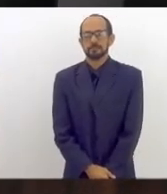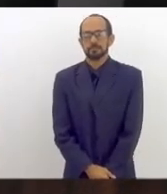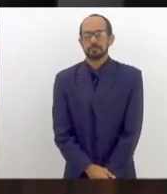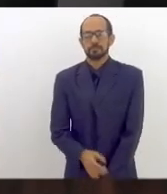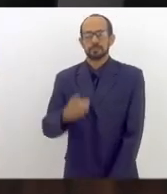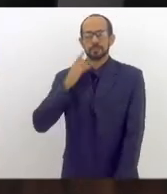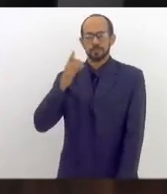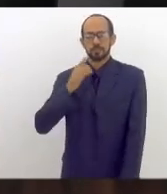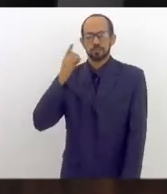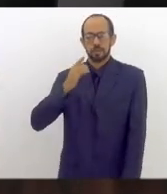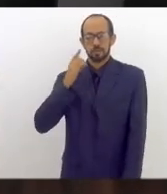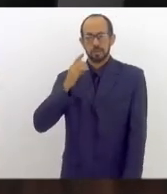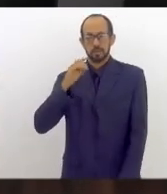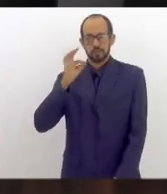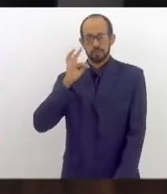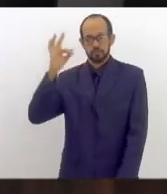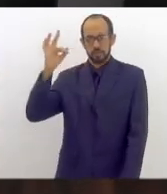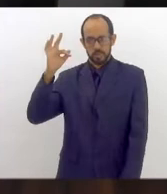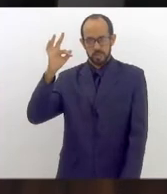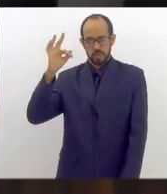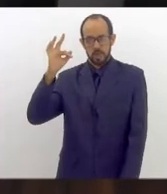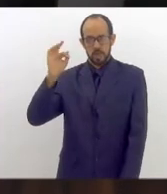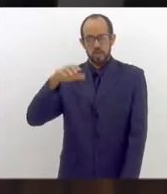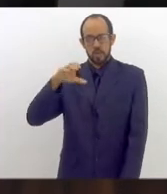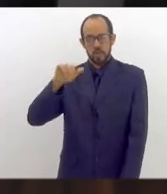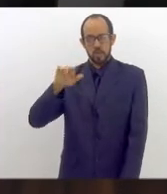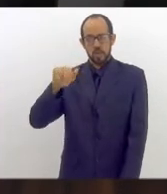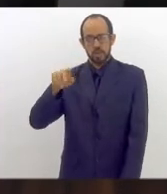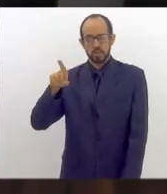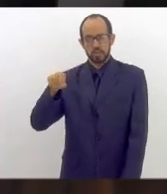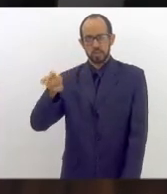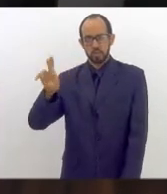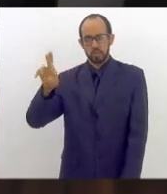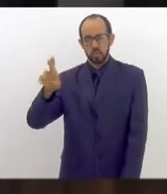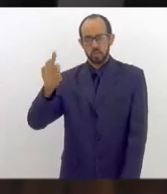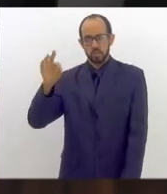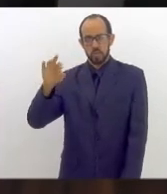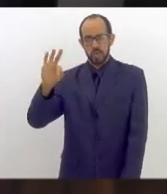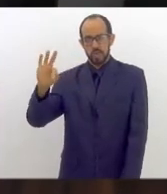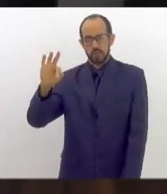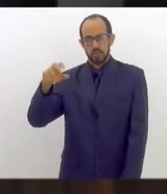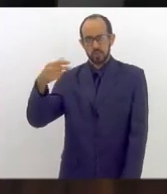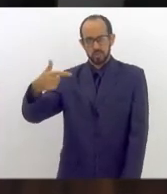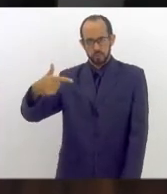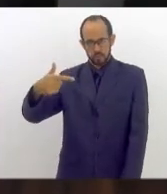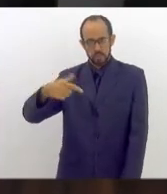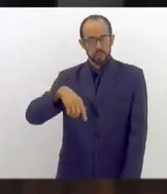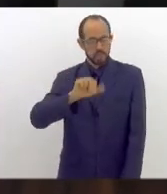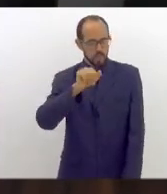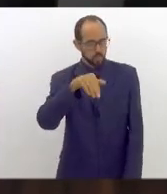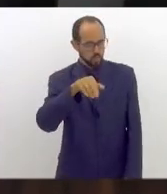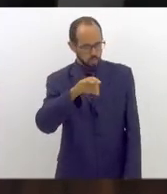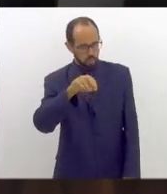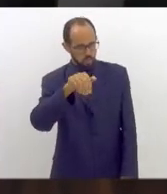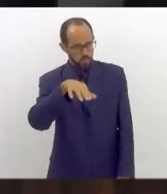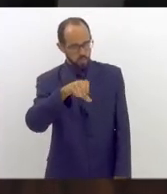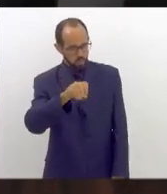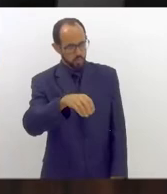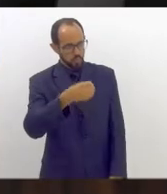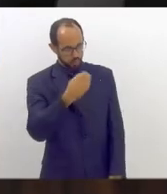Desembargador Federal corregedor do TF 2 Dr Teófilo Antônio Miguel filho seja bem-vindo